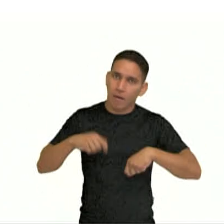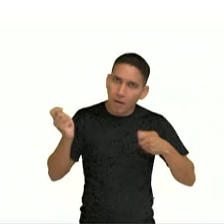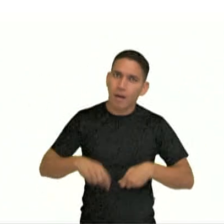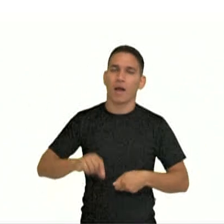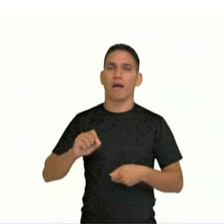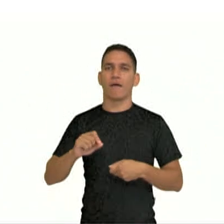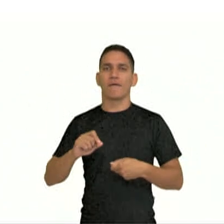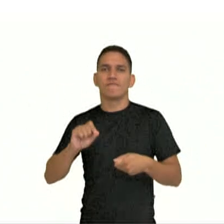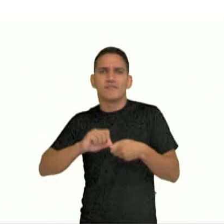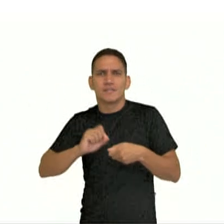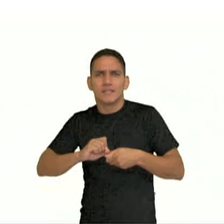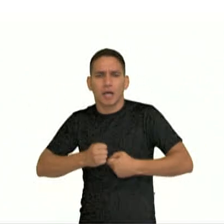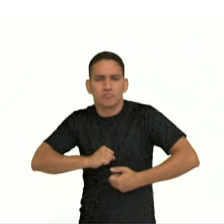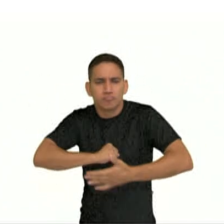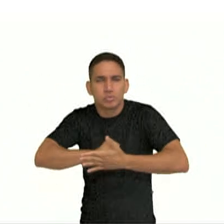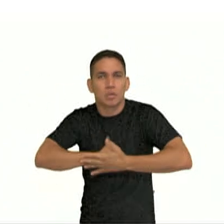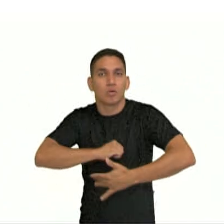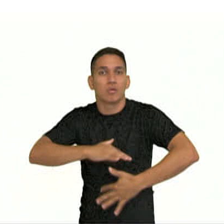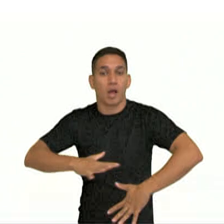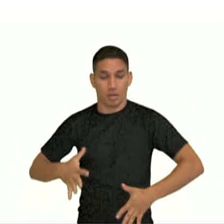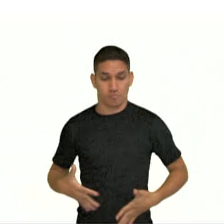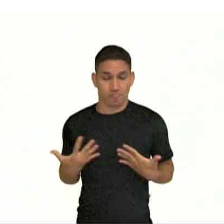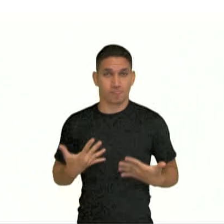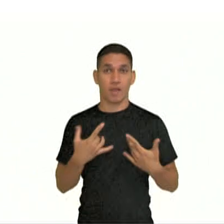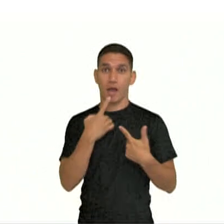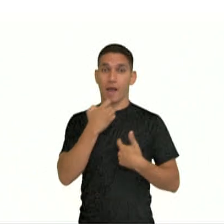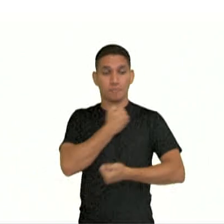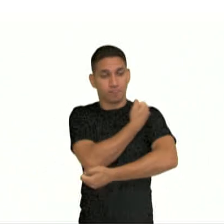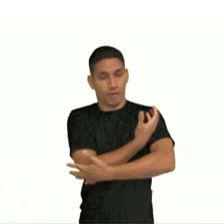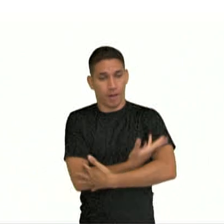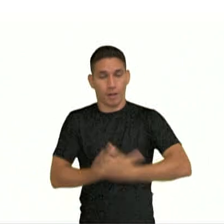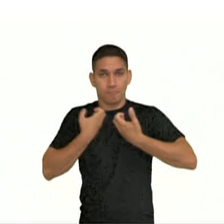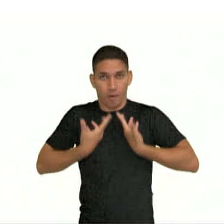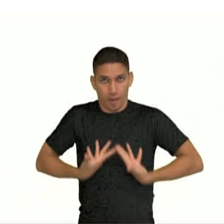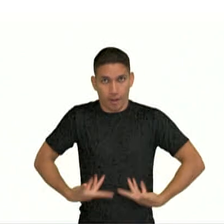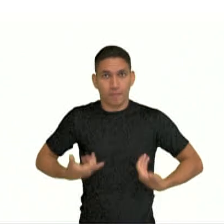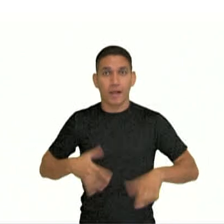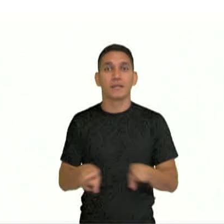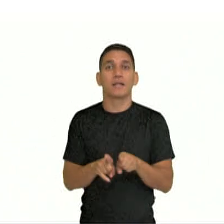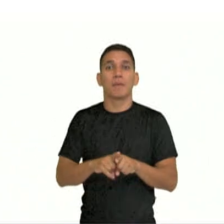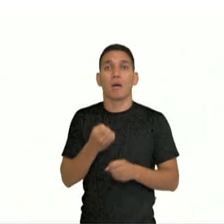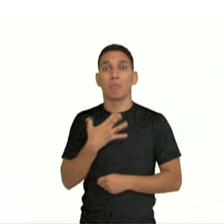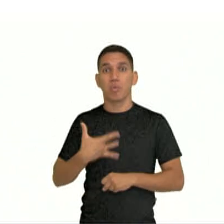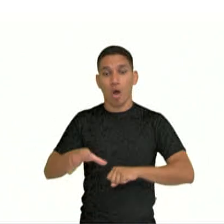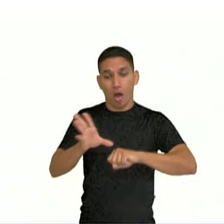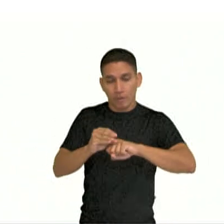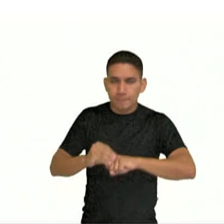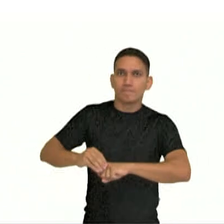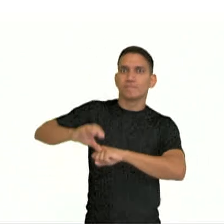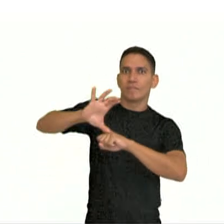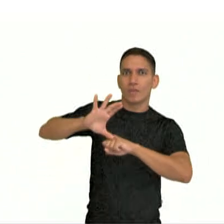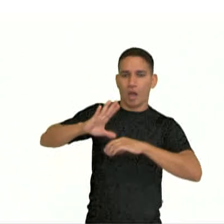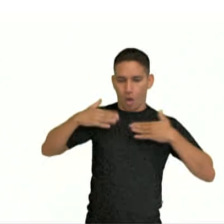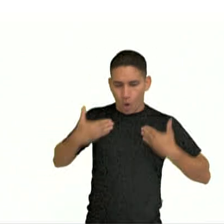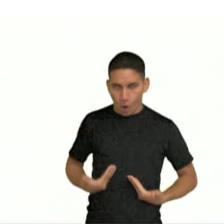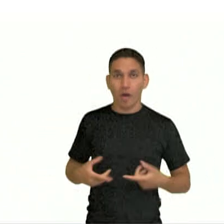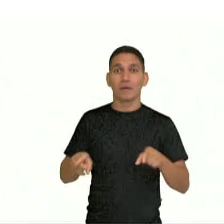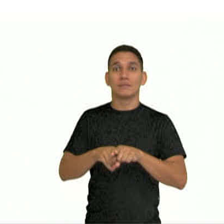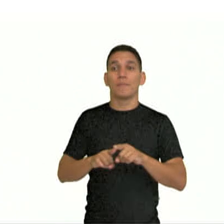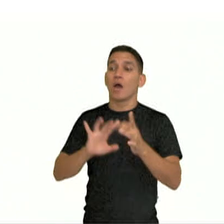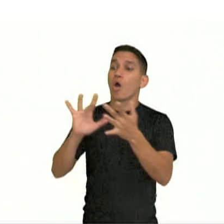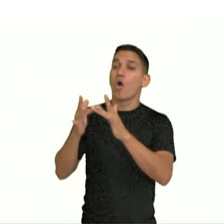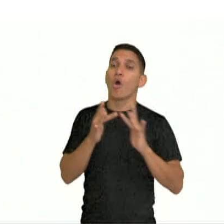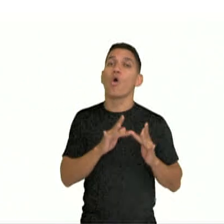fonética estimula a circulação sanguínea o bem-estar físico o autoconhecimento do corpo e nos facilita entrar em